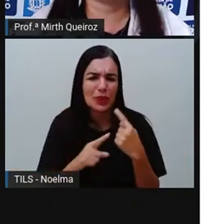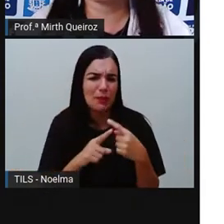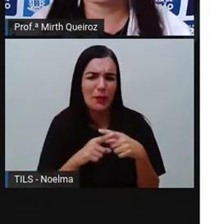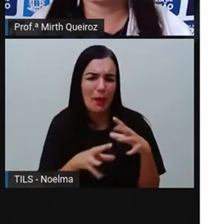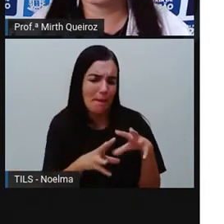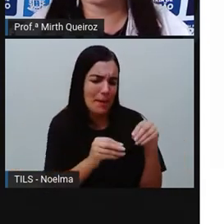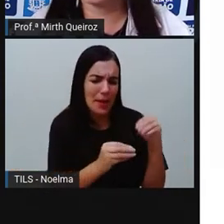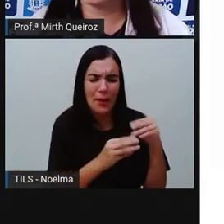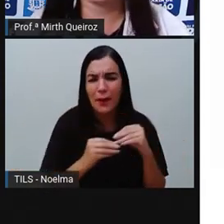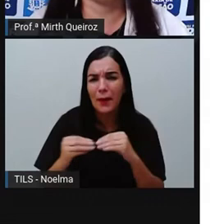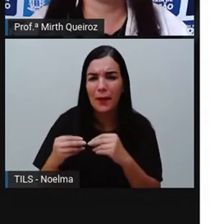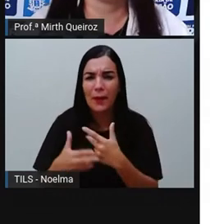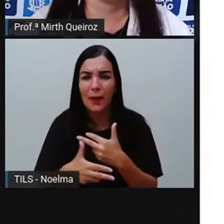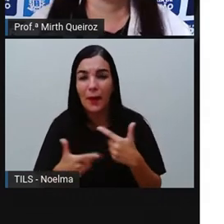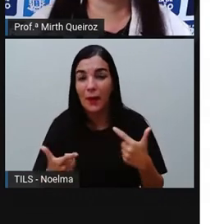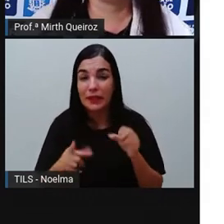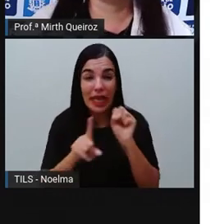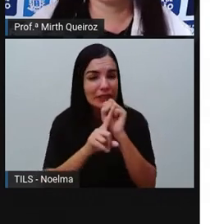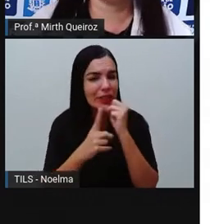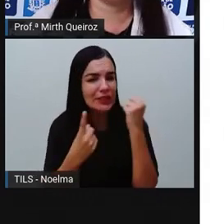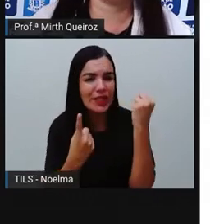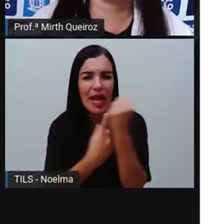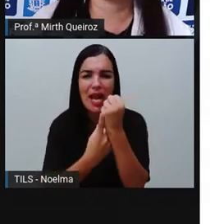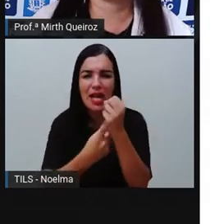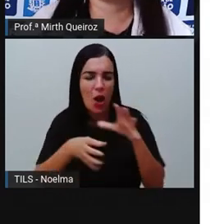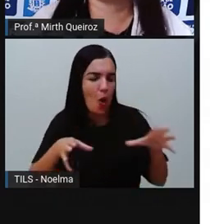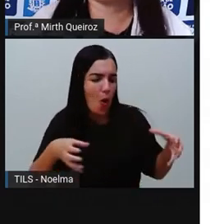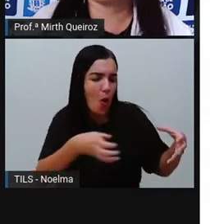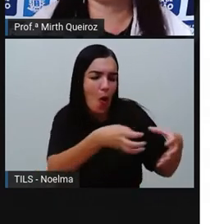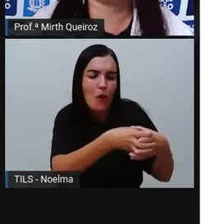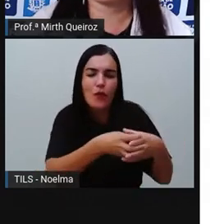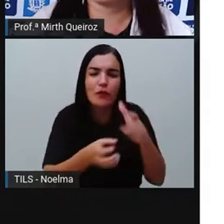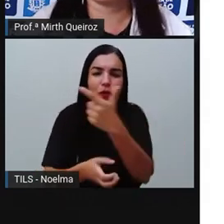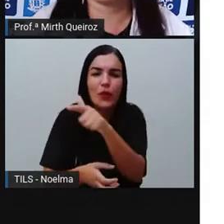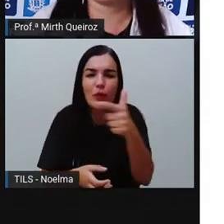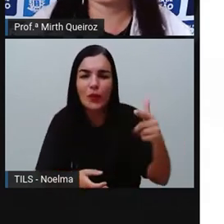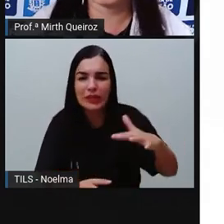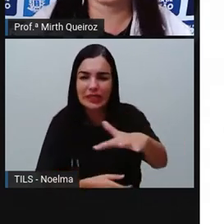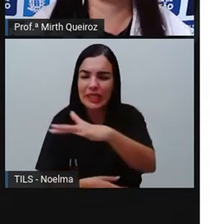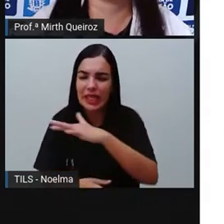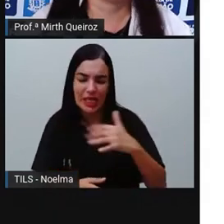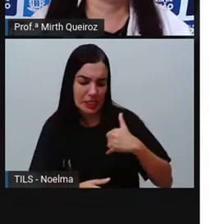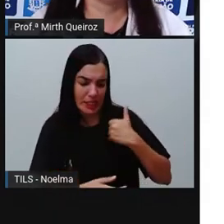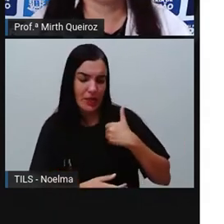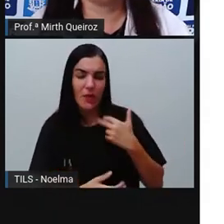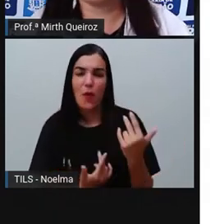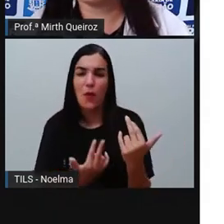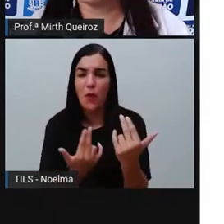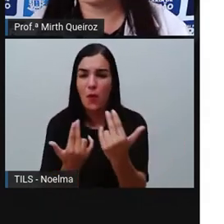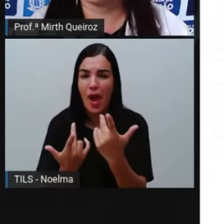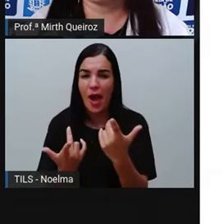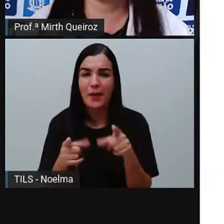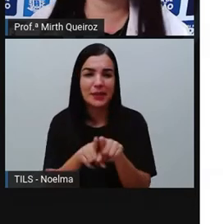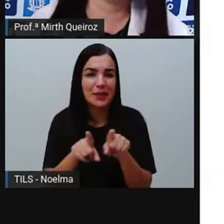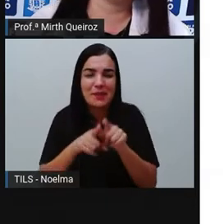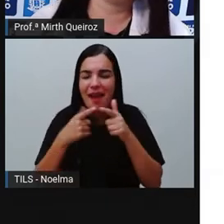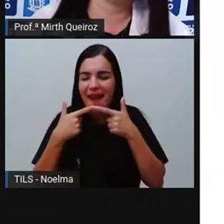a socialização de um convívio com as demais crianças, né, da mesma idade, o humor,